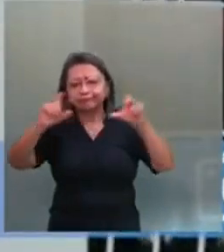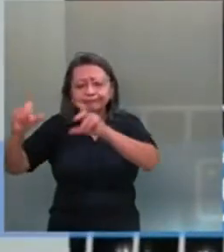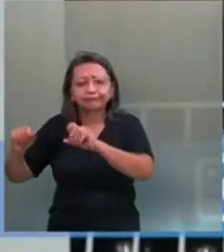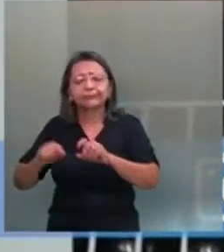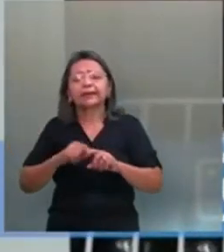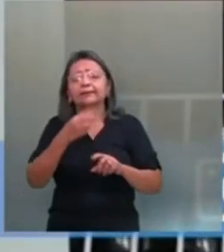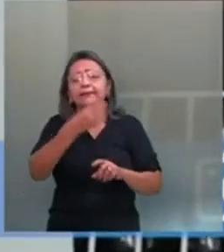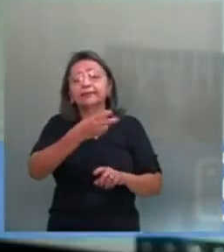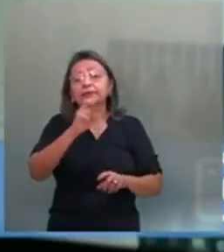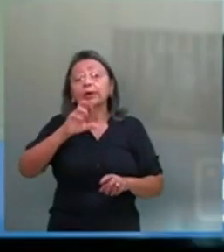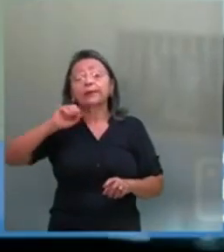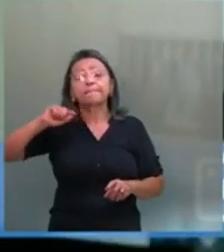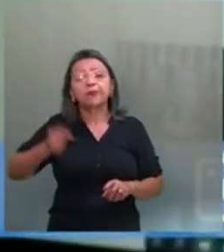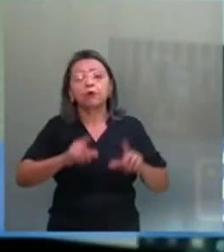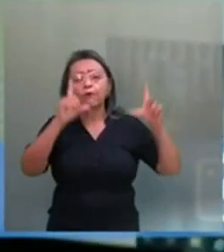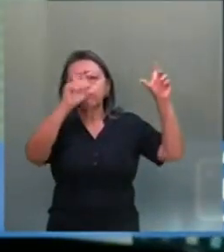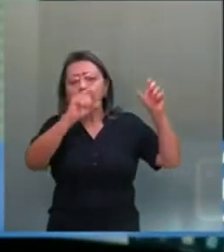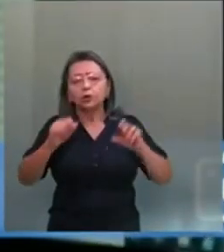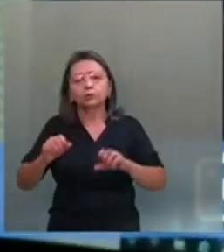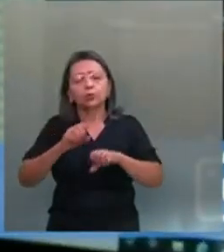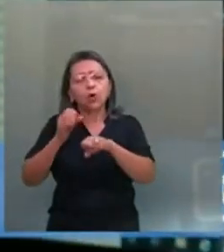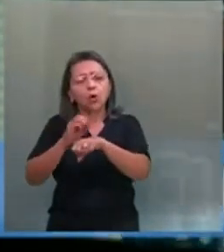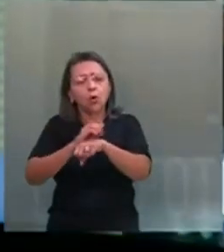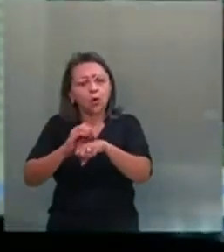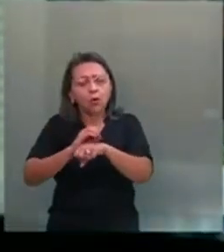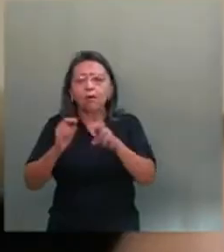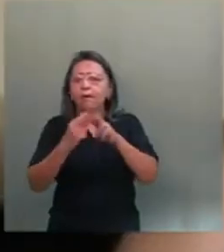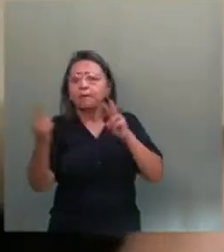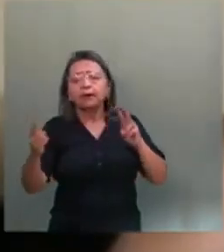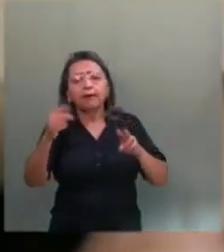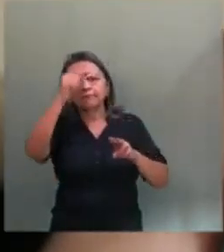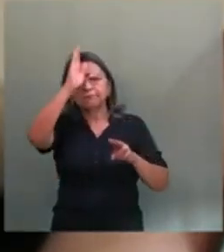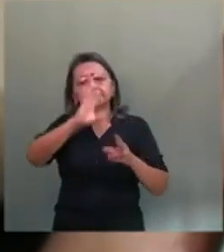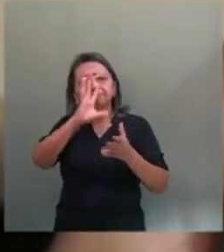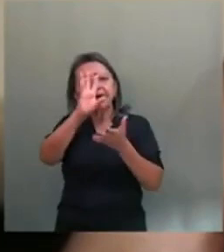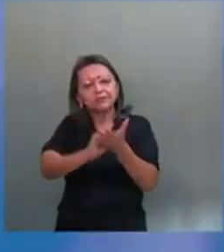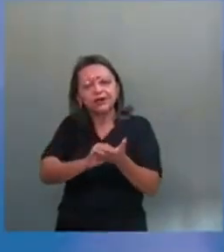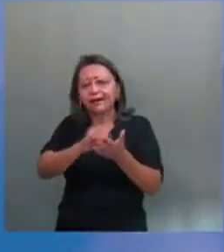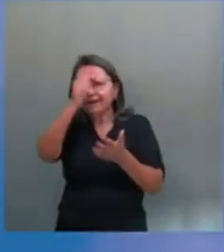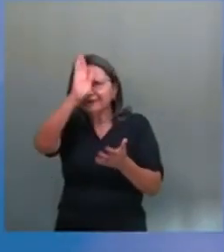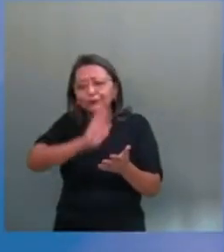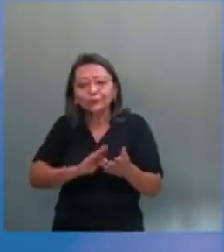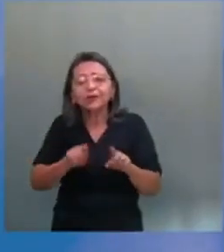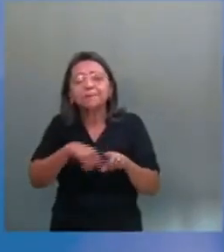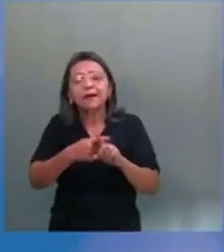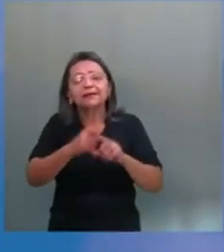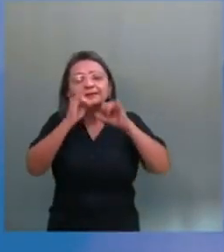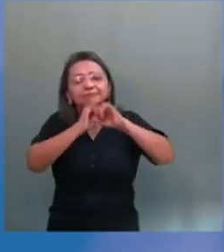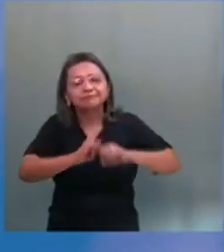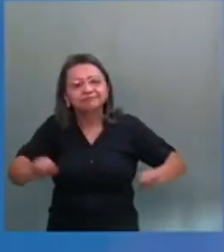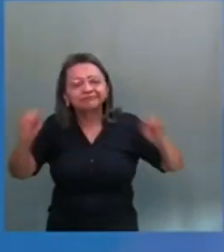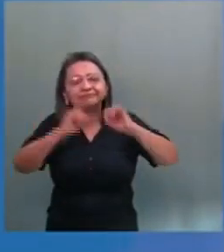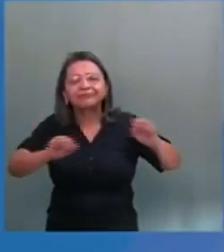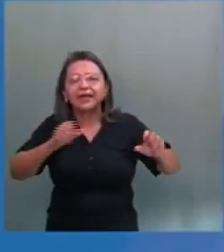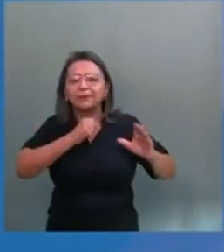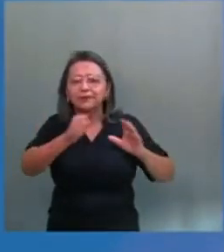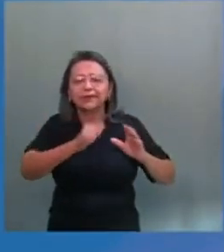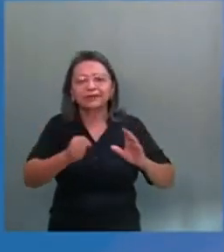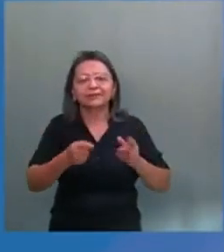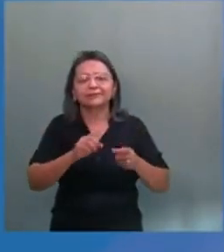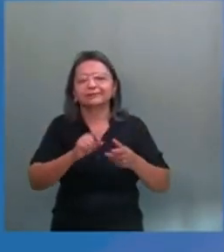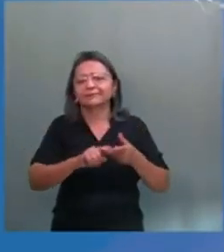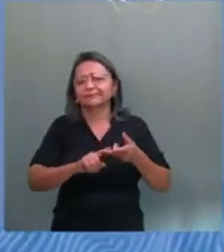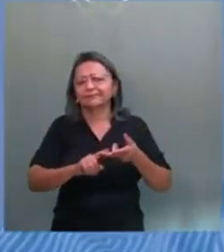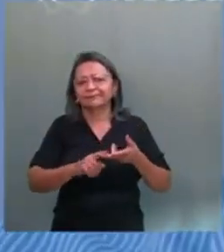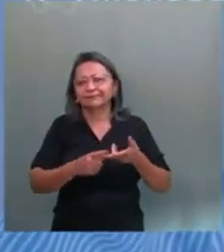350 mil fotos online para download gratuito. E mais, reportagens multimídia, web